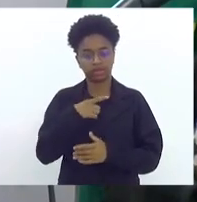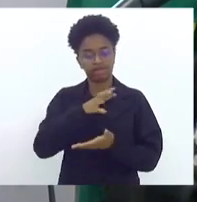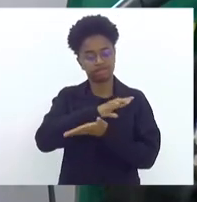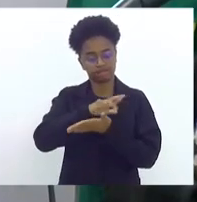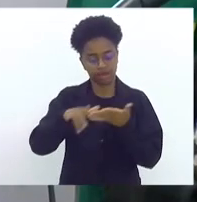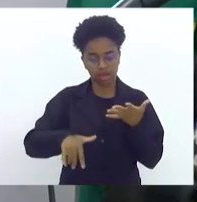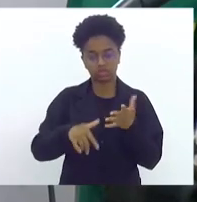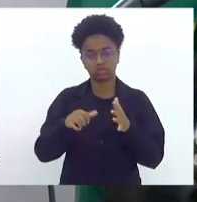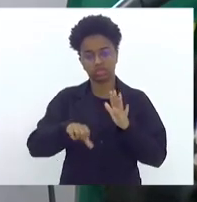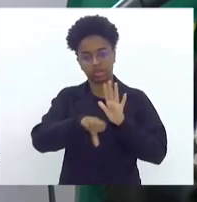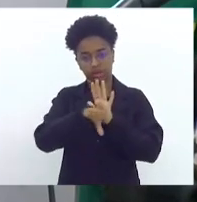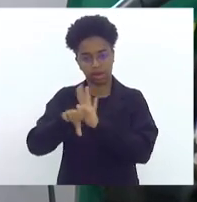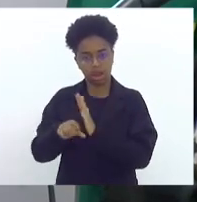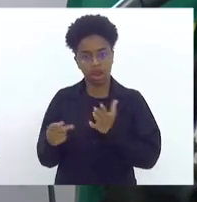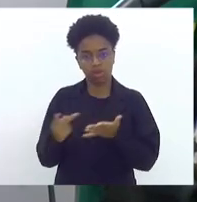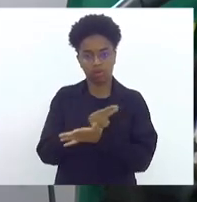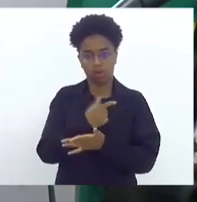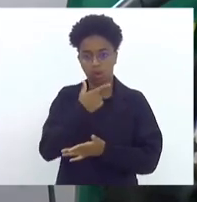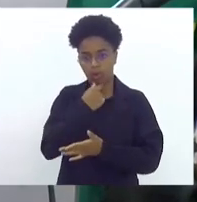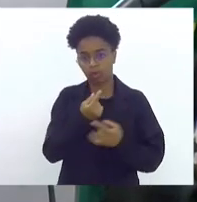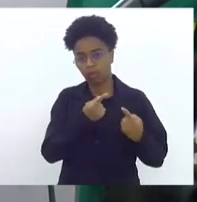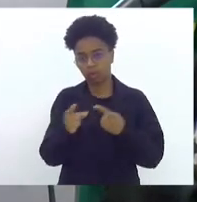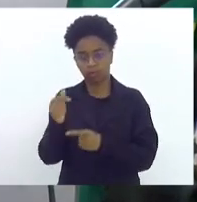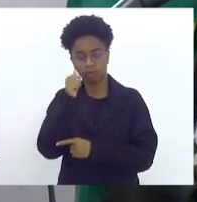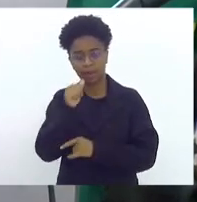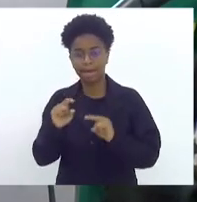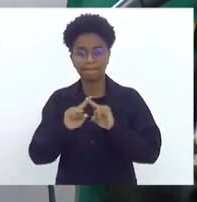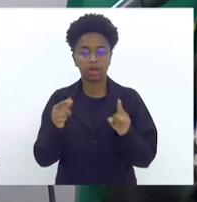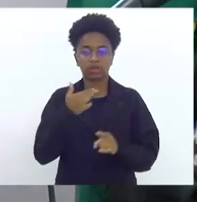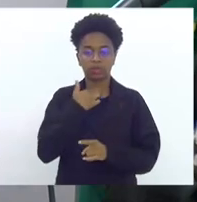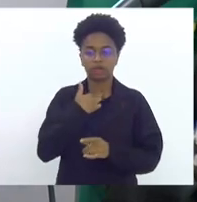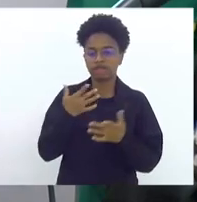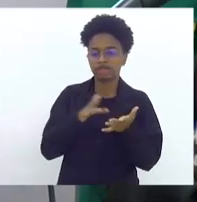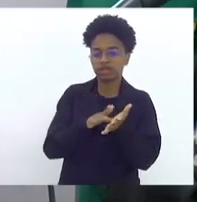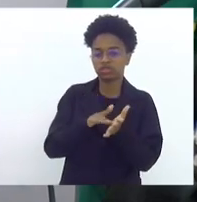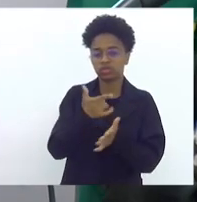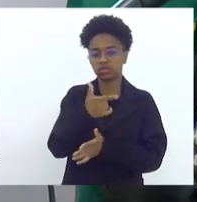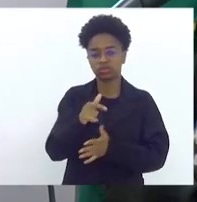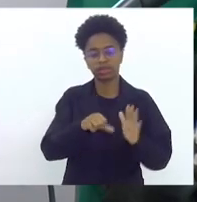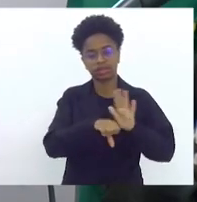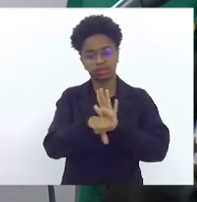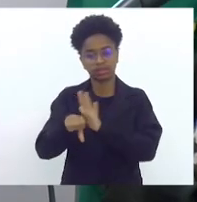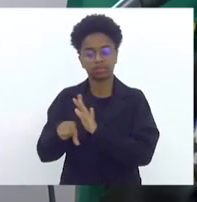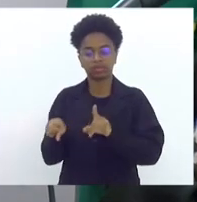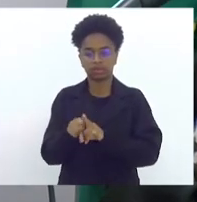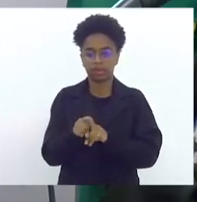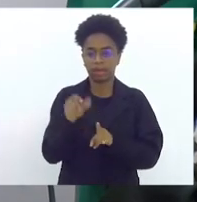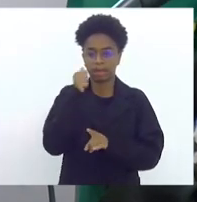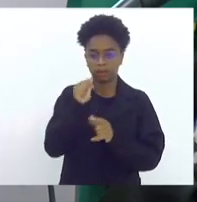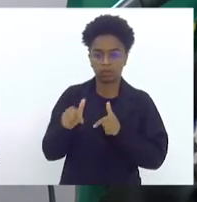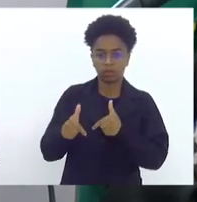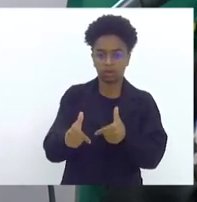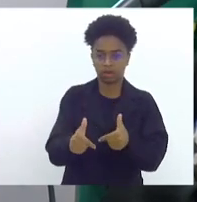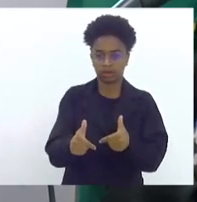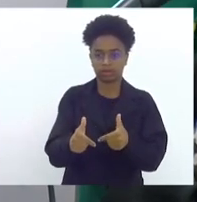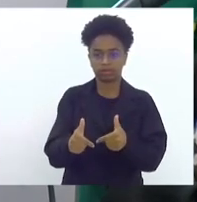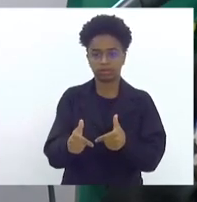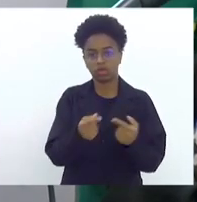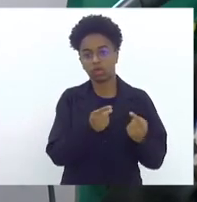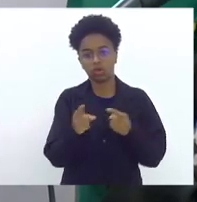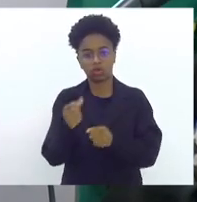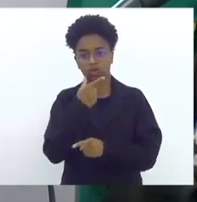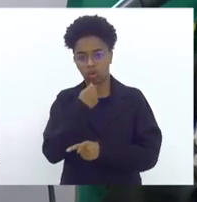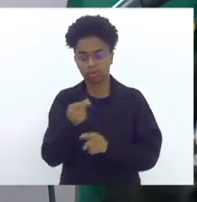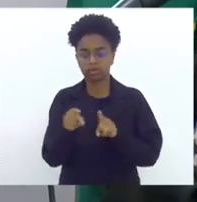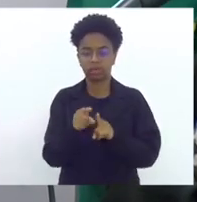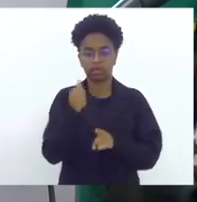por homens contra as mulheres mas não podemos fechar os olhos para o fato que esses crimes também são praticados contra homens e por mulheres